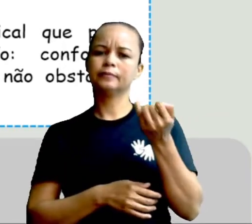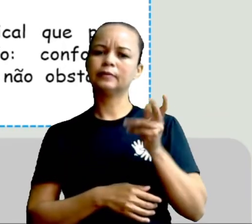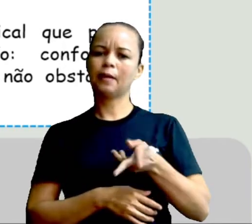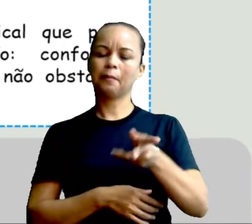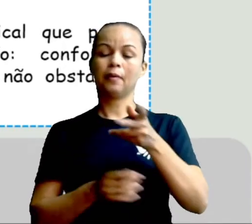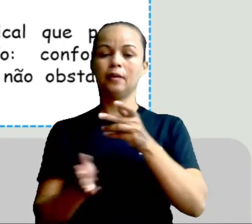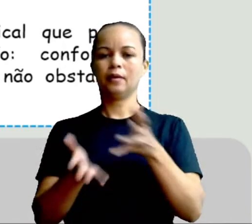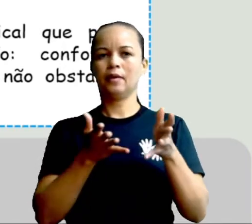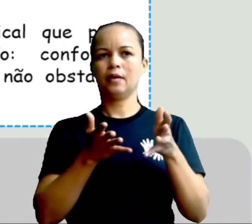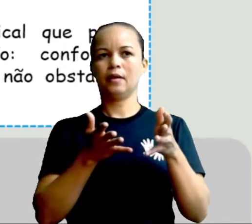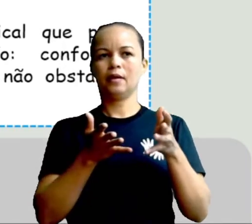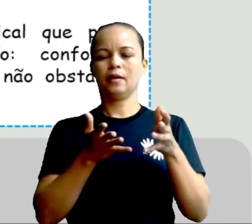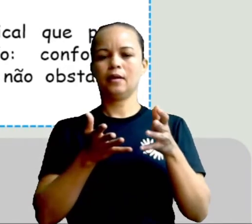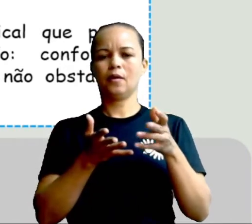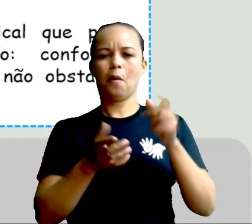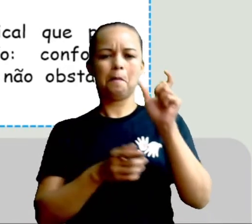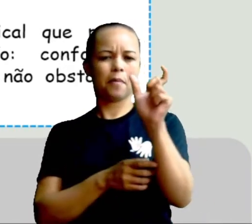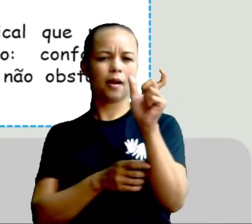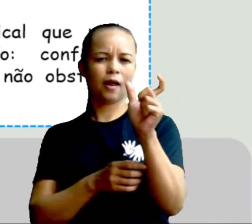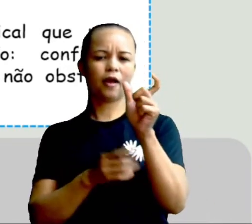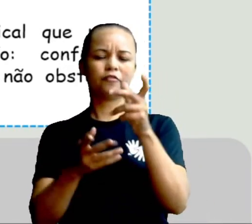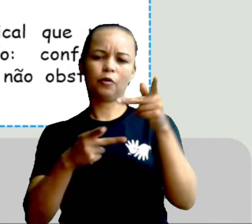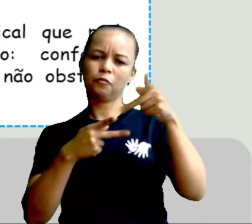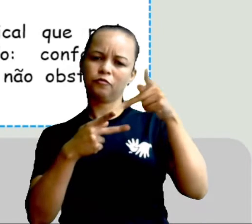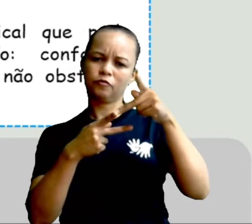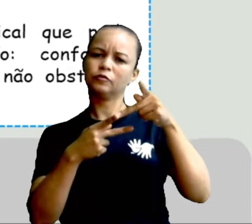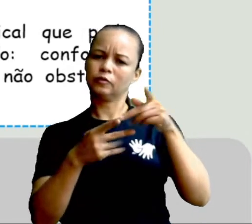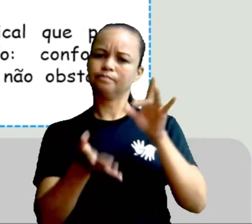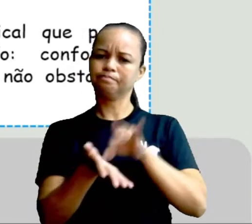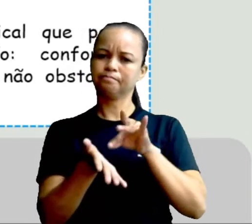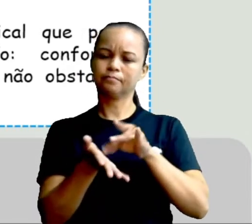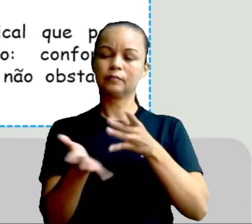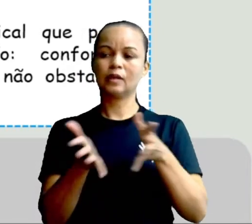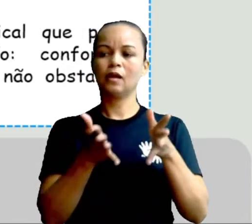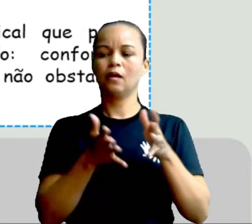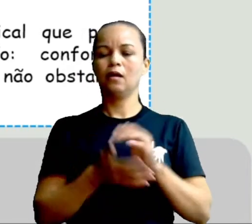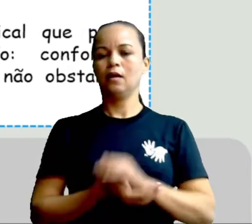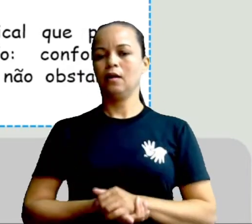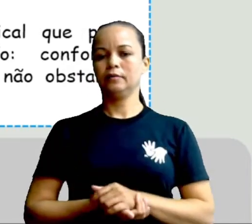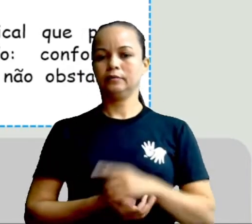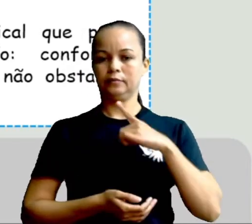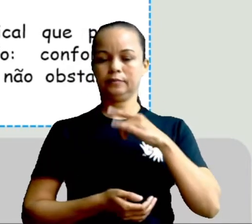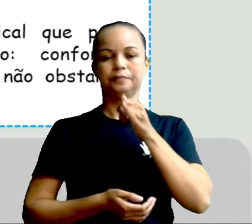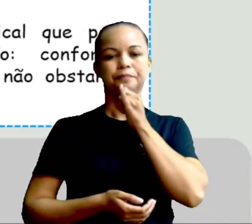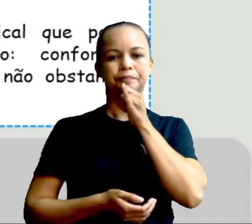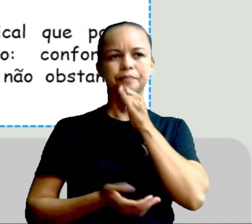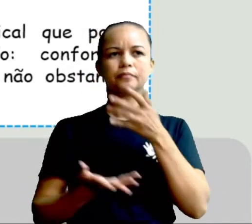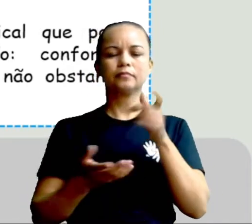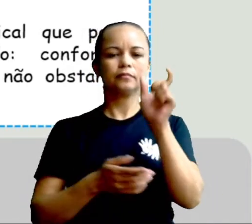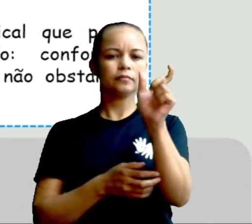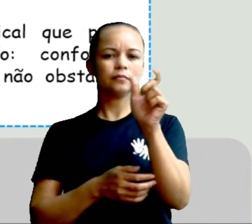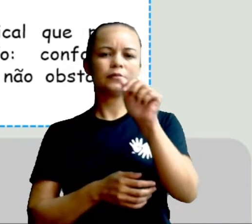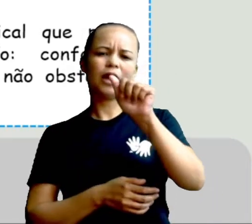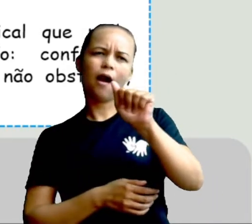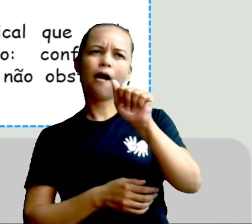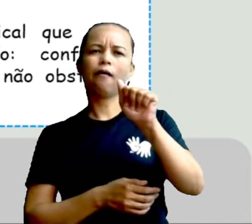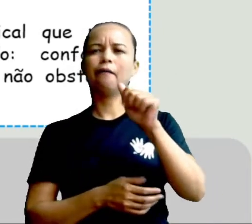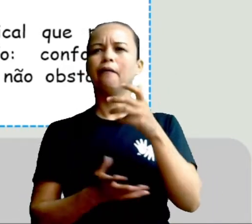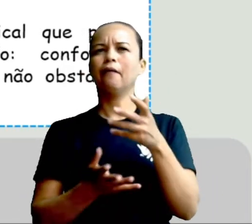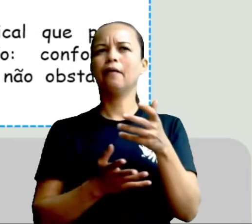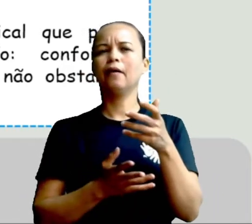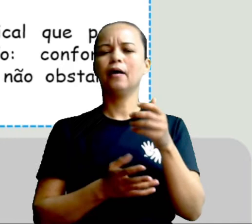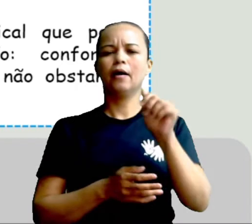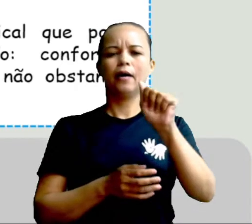ou seja, quando é uma palavra que funciona como preposição mesmo. Então, temos aqui alguns exemplos, ó, a palavrinha